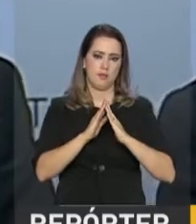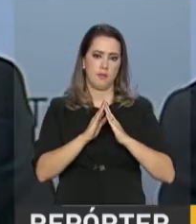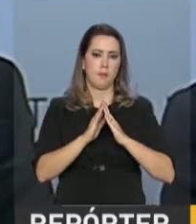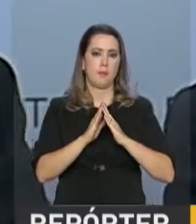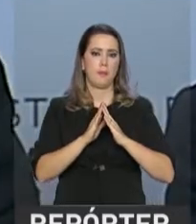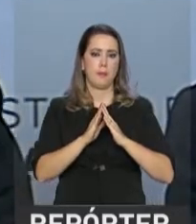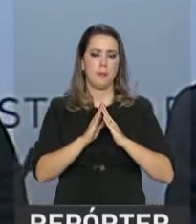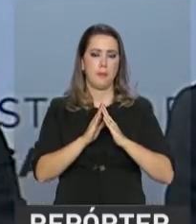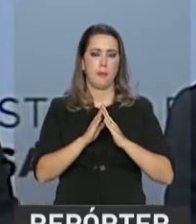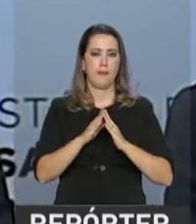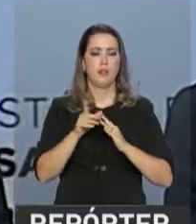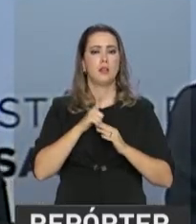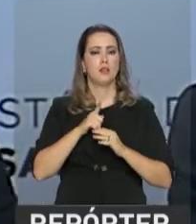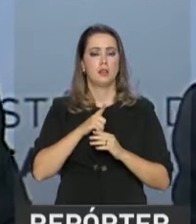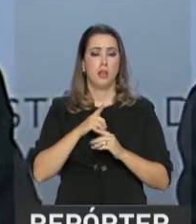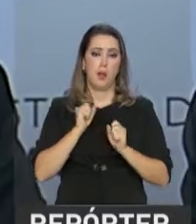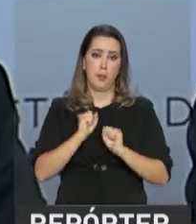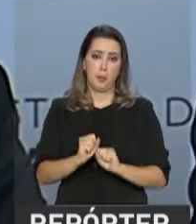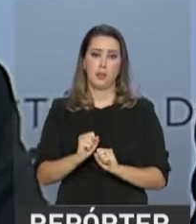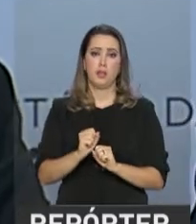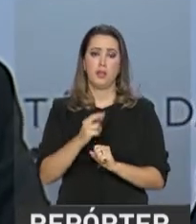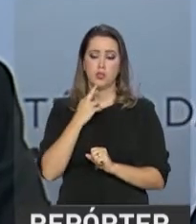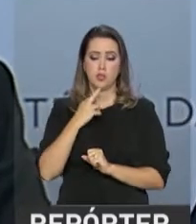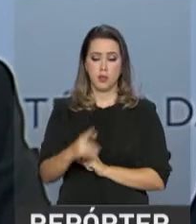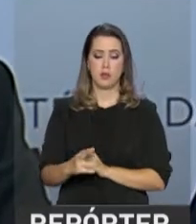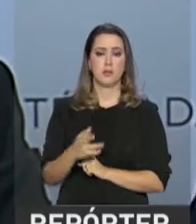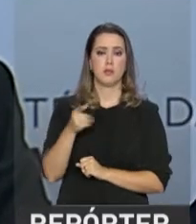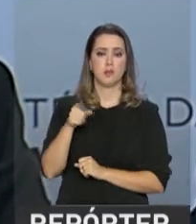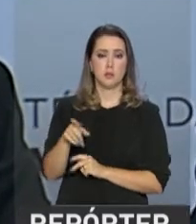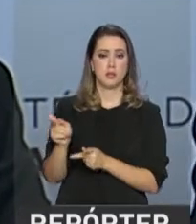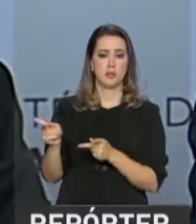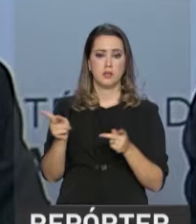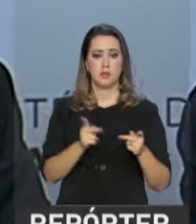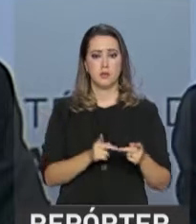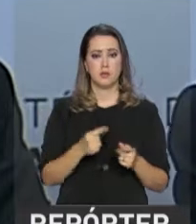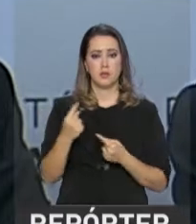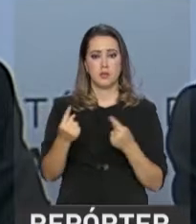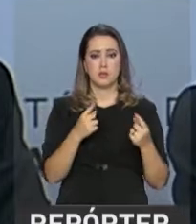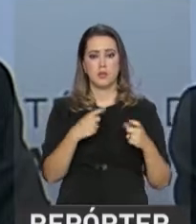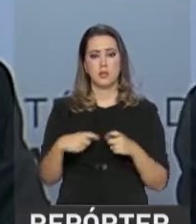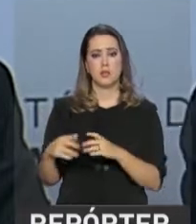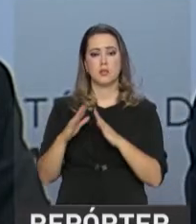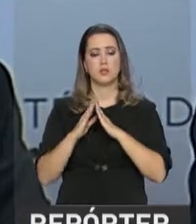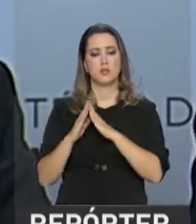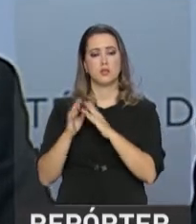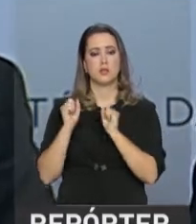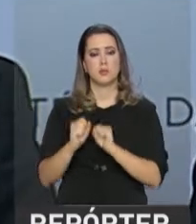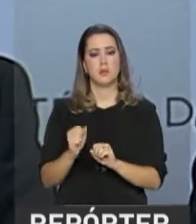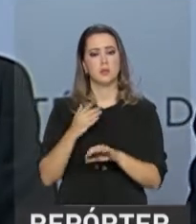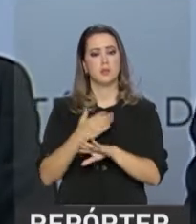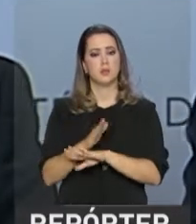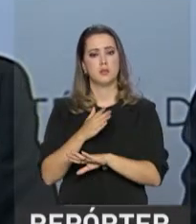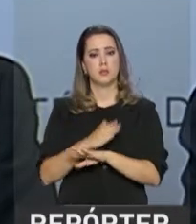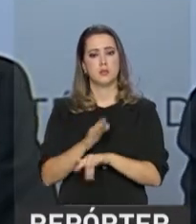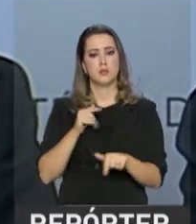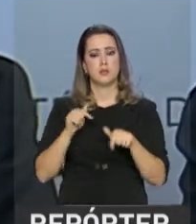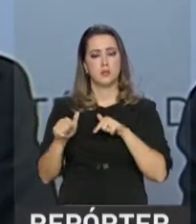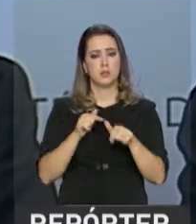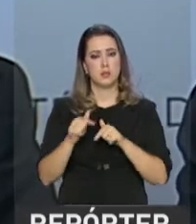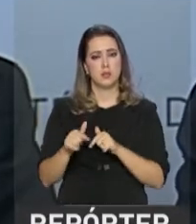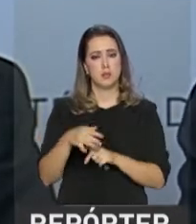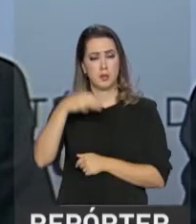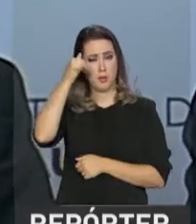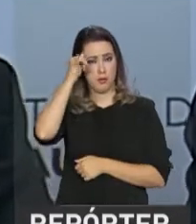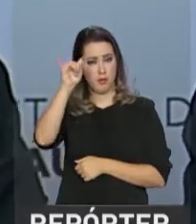tenha resolutividade que a visita que ele faz em cada caso ele possa praticar ações de